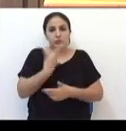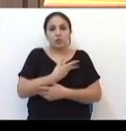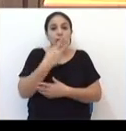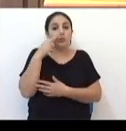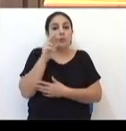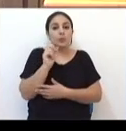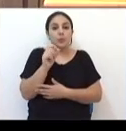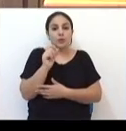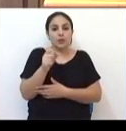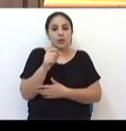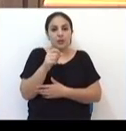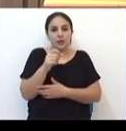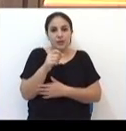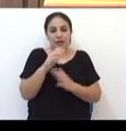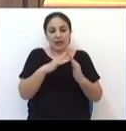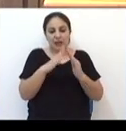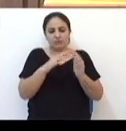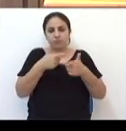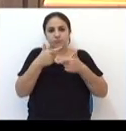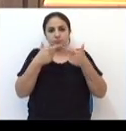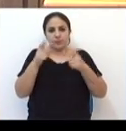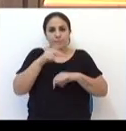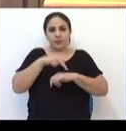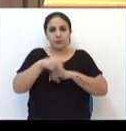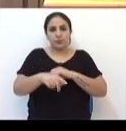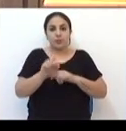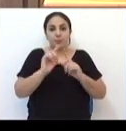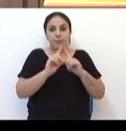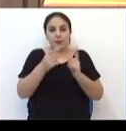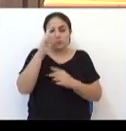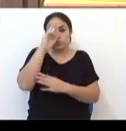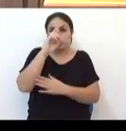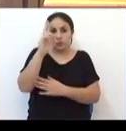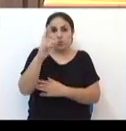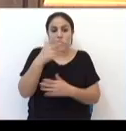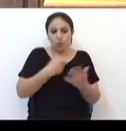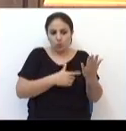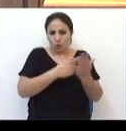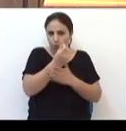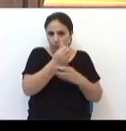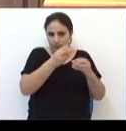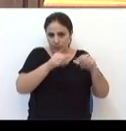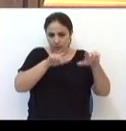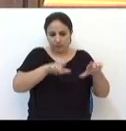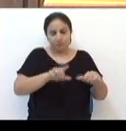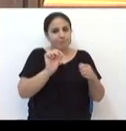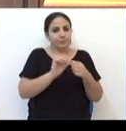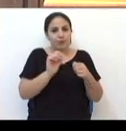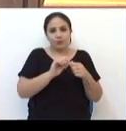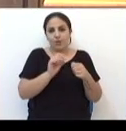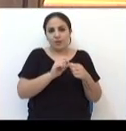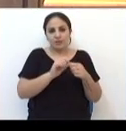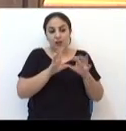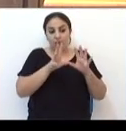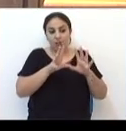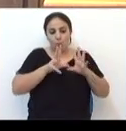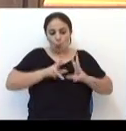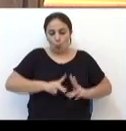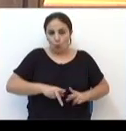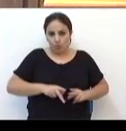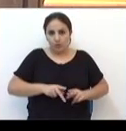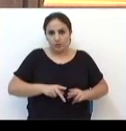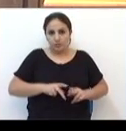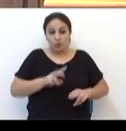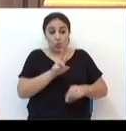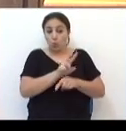a especulação imobiliária crescendo em Passo Fundo. Só que esses proprietários adquirem os terrenos, não fazem a manutenção dos terrenos, que